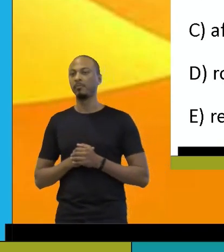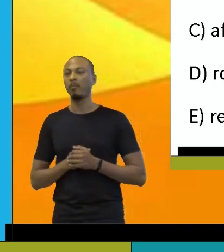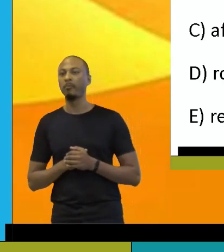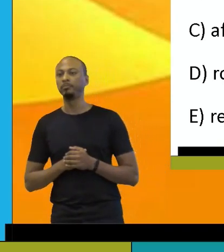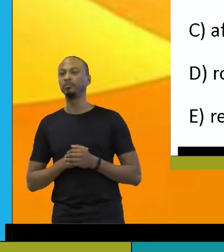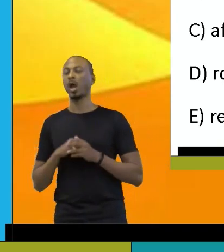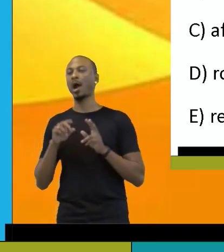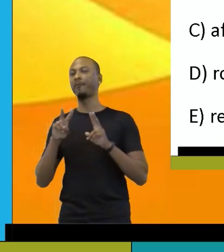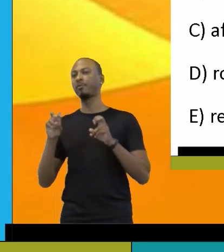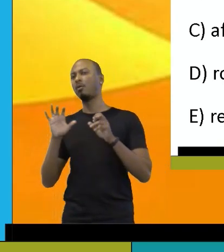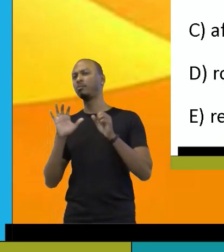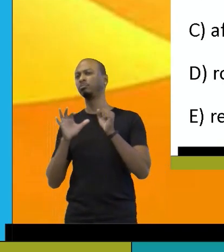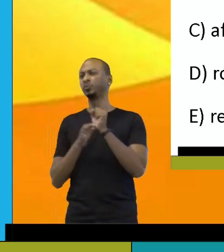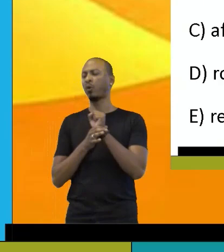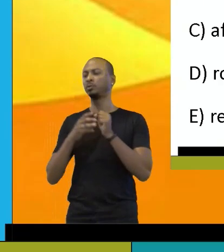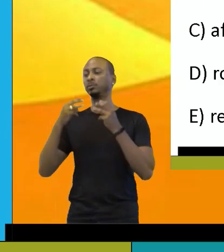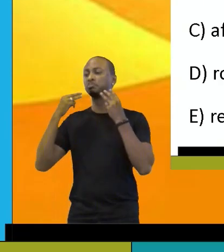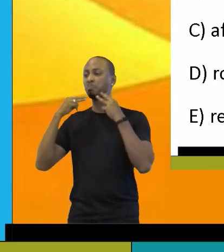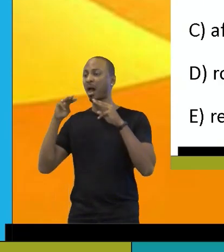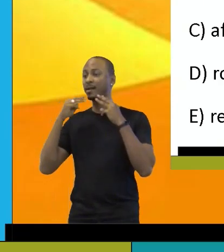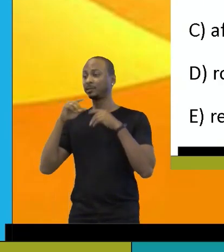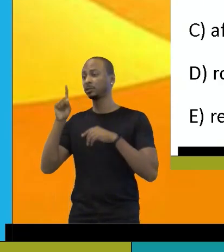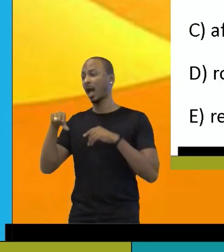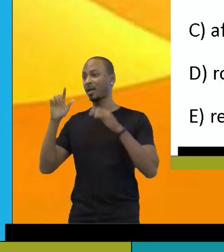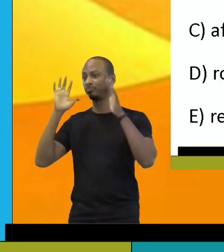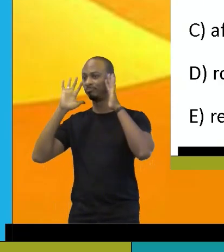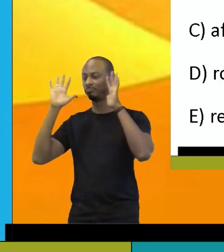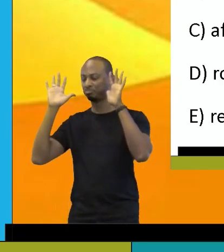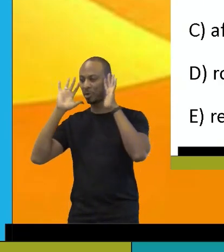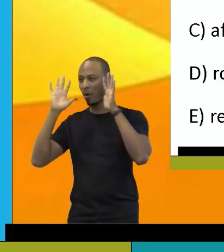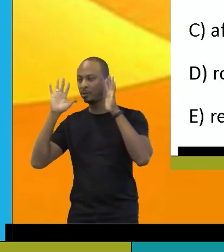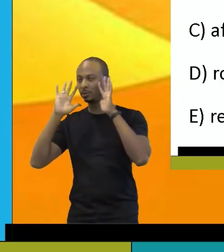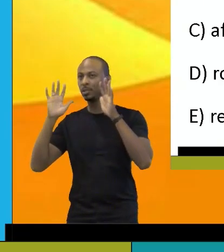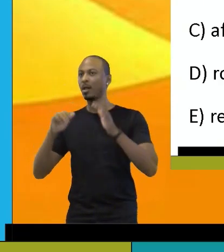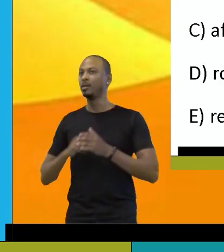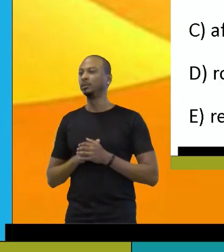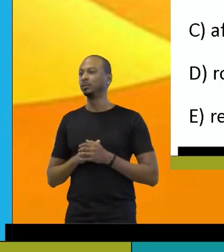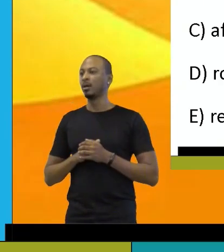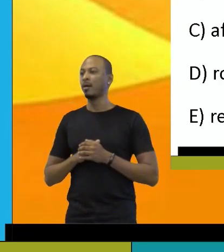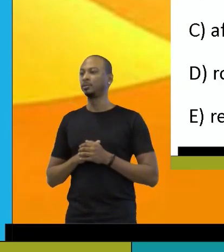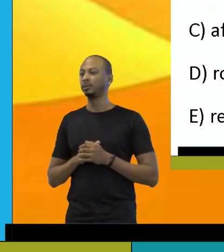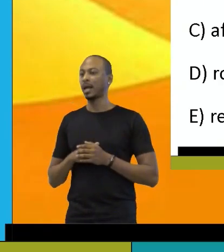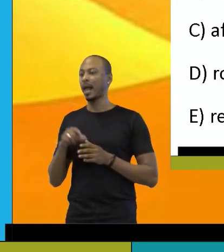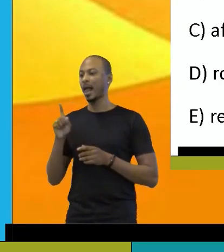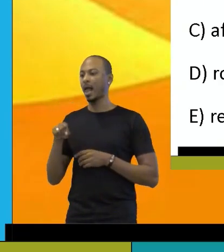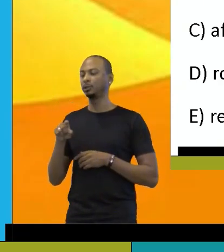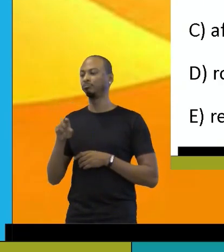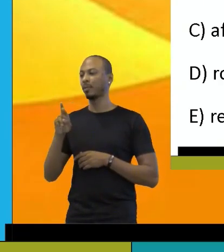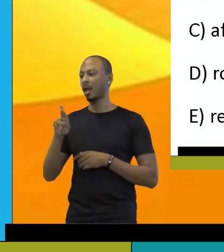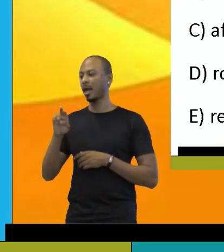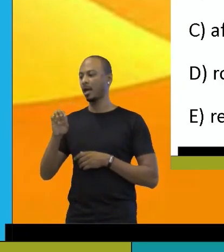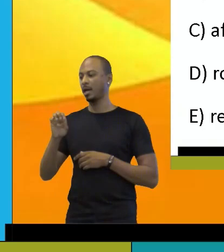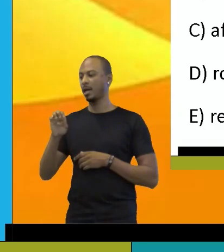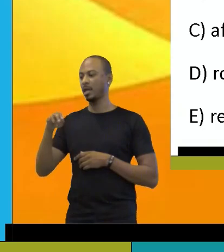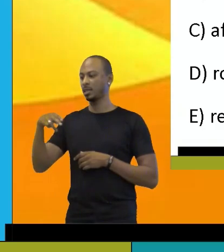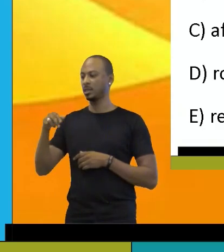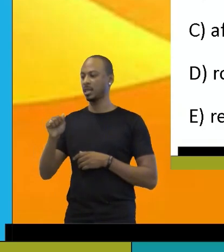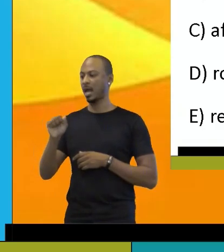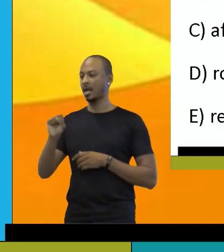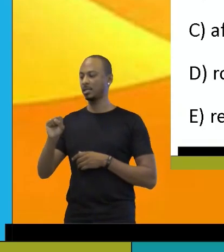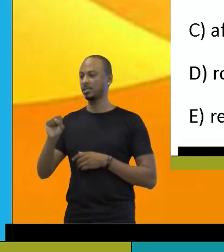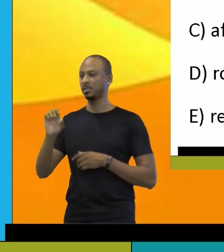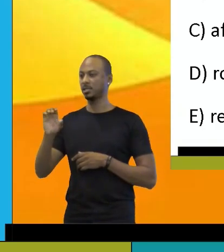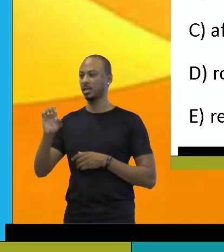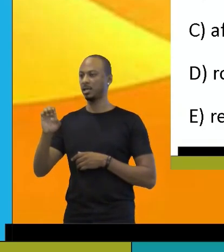havia reforçado que Maquiavel ele era um pensador humanista, um pensador renascentista. E aqui ele